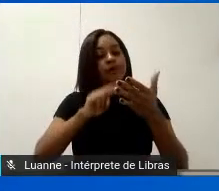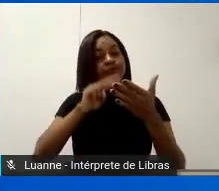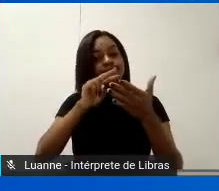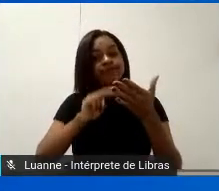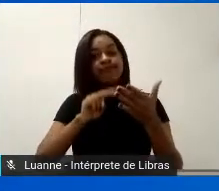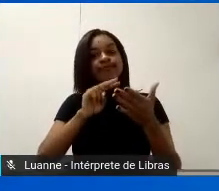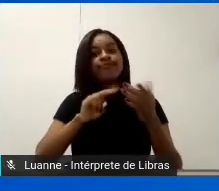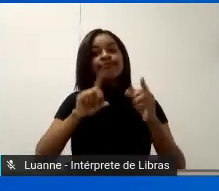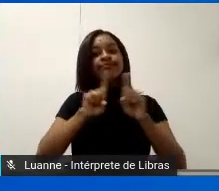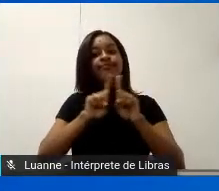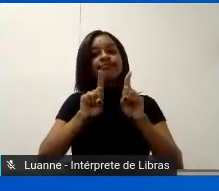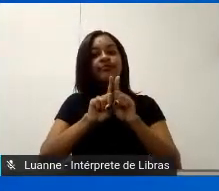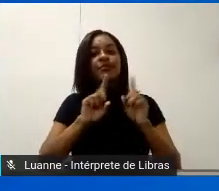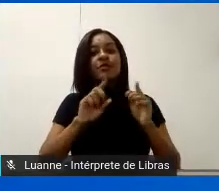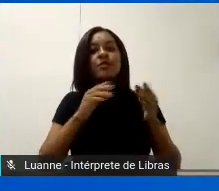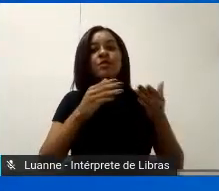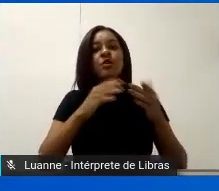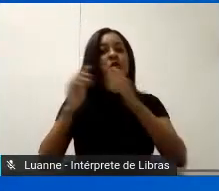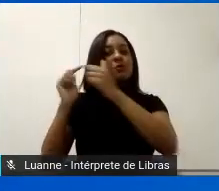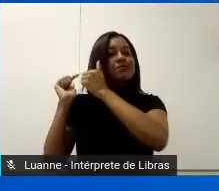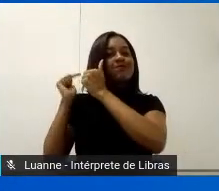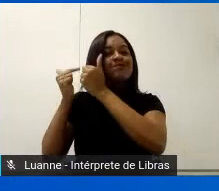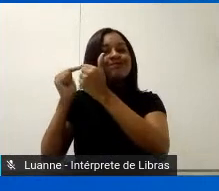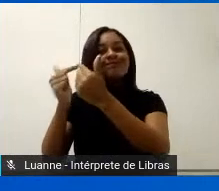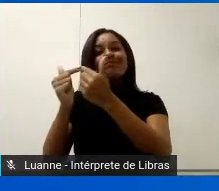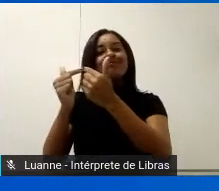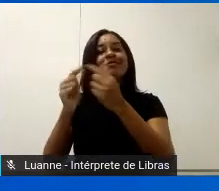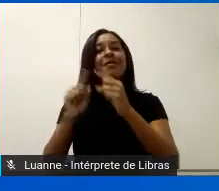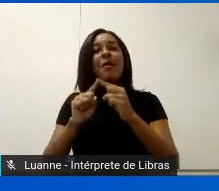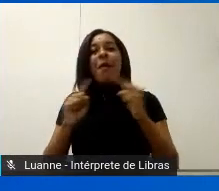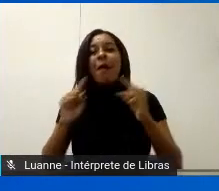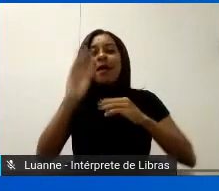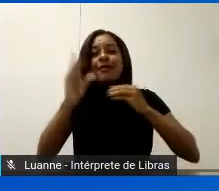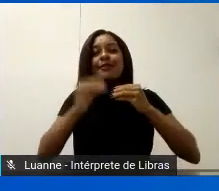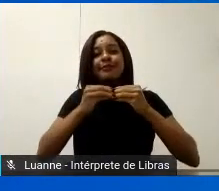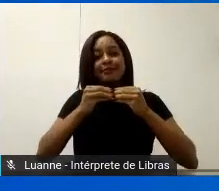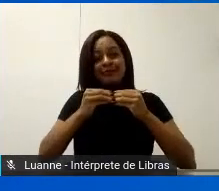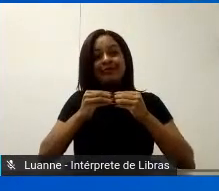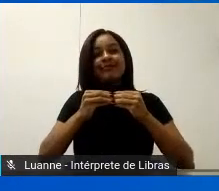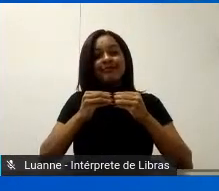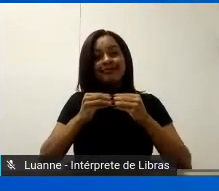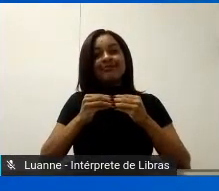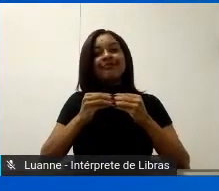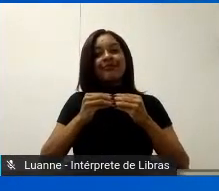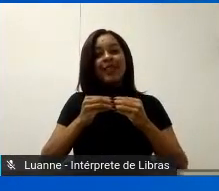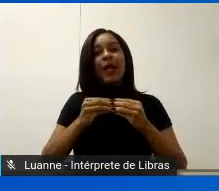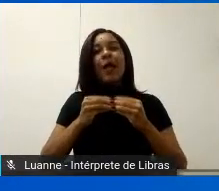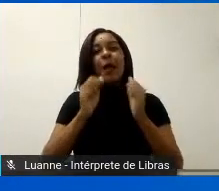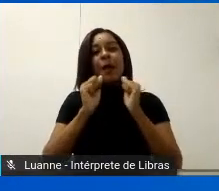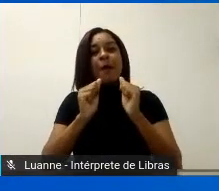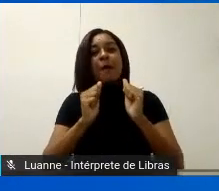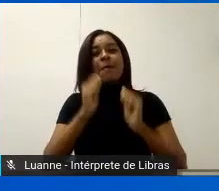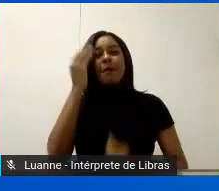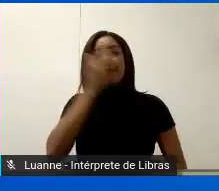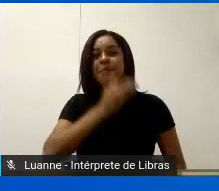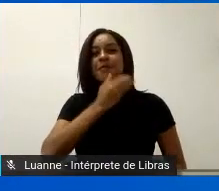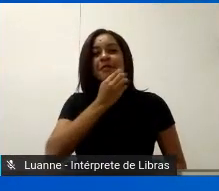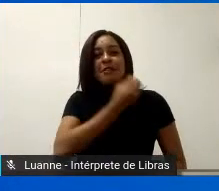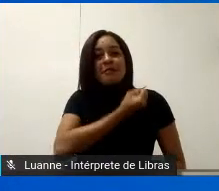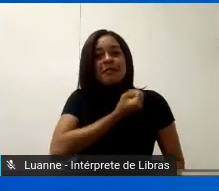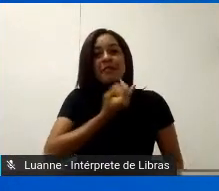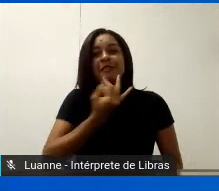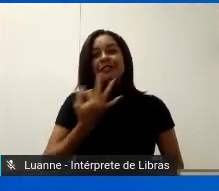a leitura tradicional mas ao mesmo tempo a complementa né isso pode ser provado pela quantidade de